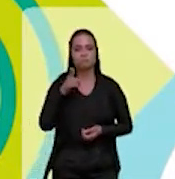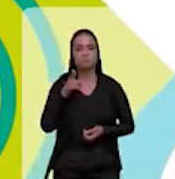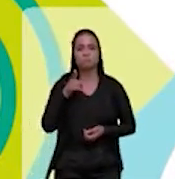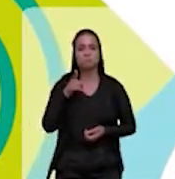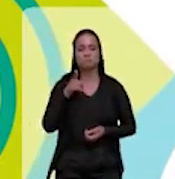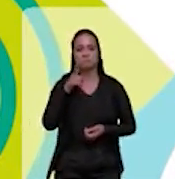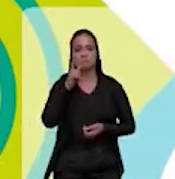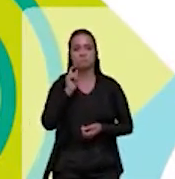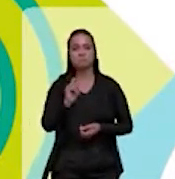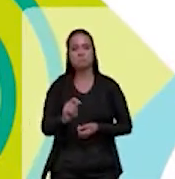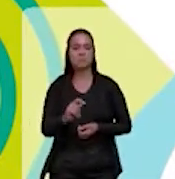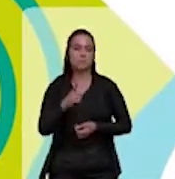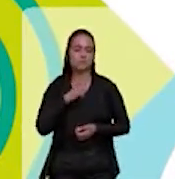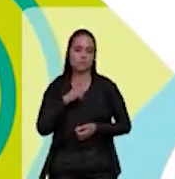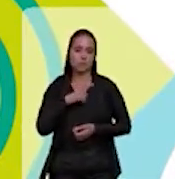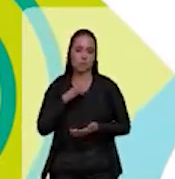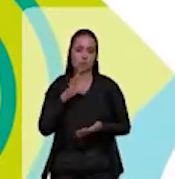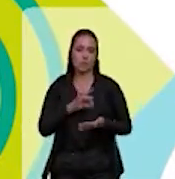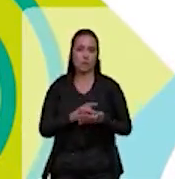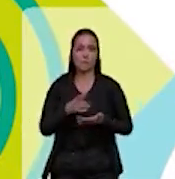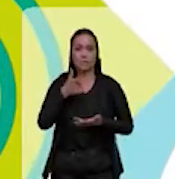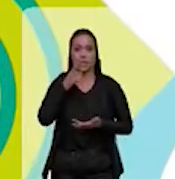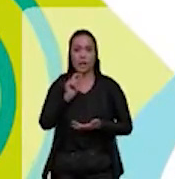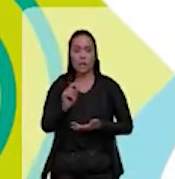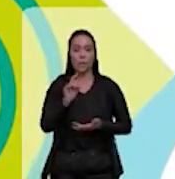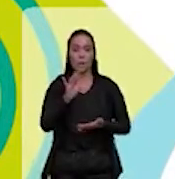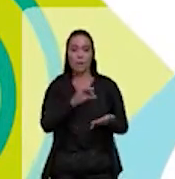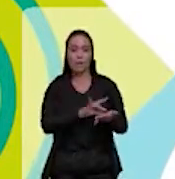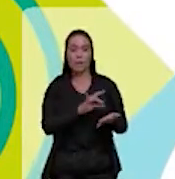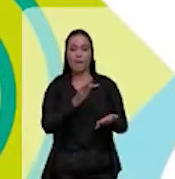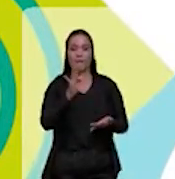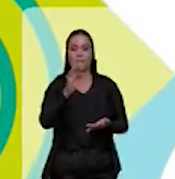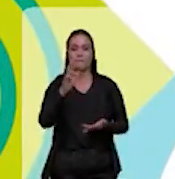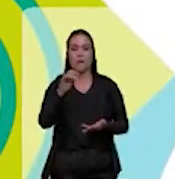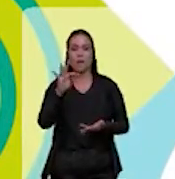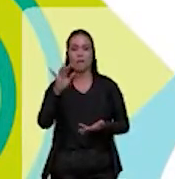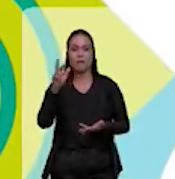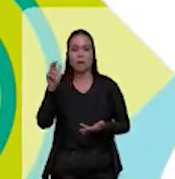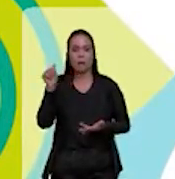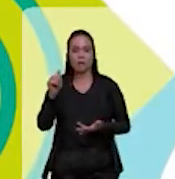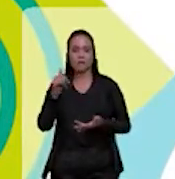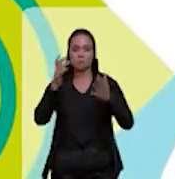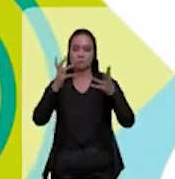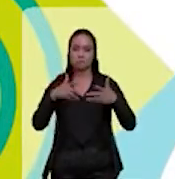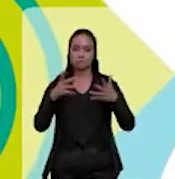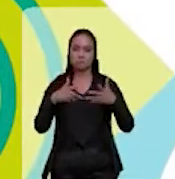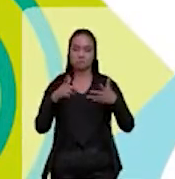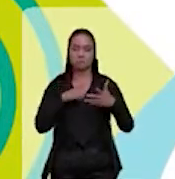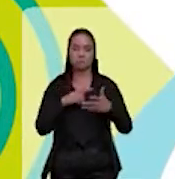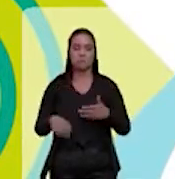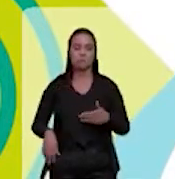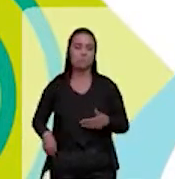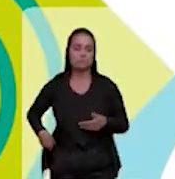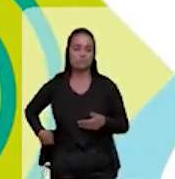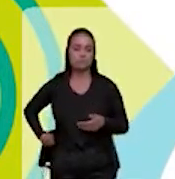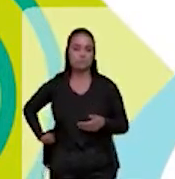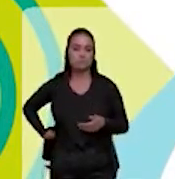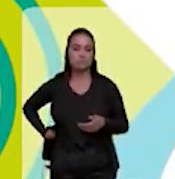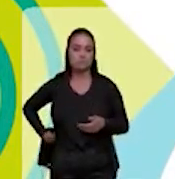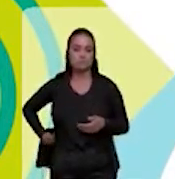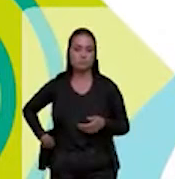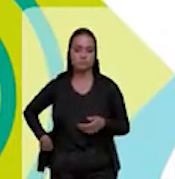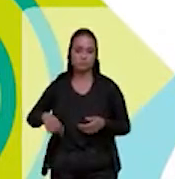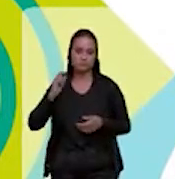idioma estético com ânsias de se consolidar como língua fratria que ao distinguir ao se distinguirem